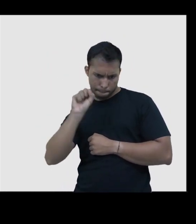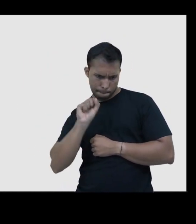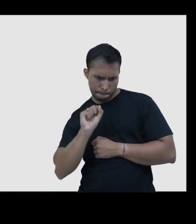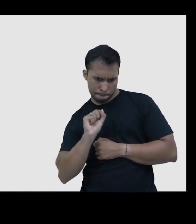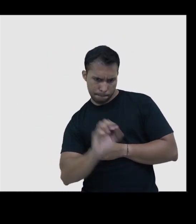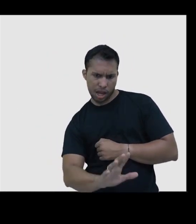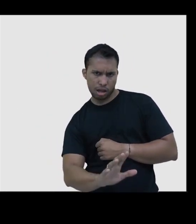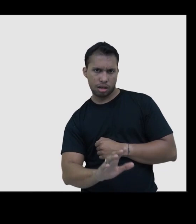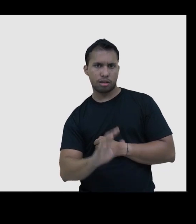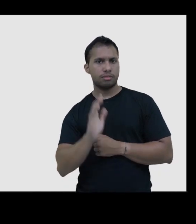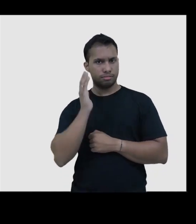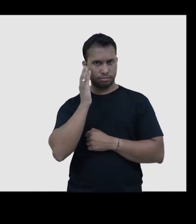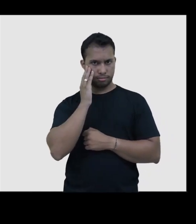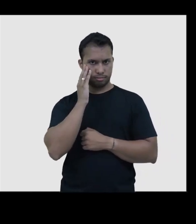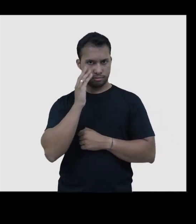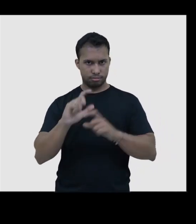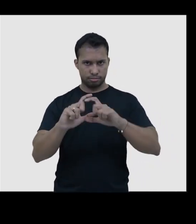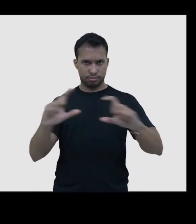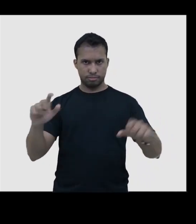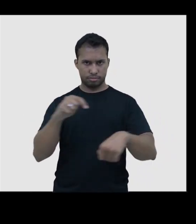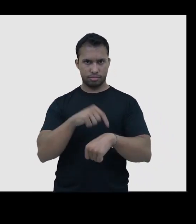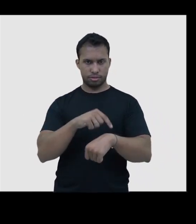E vou soltá-lo no início do vídeo.